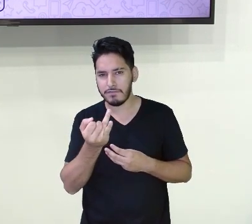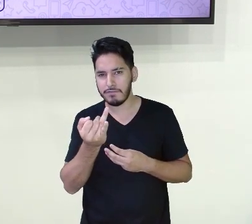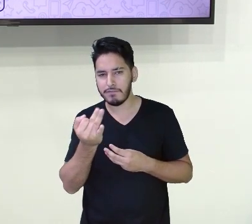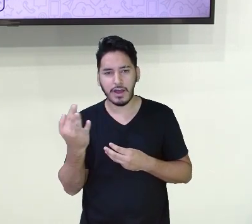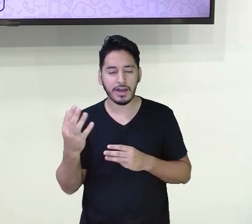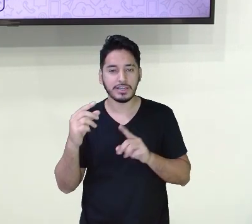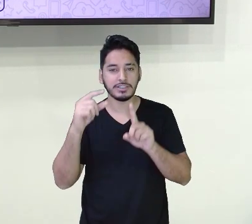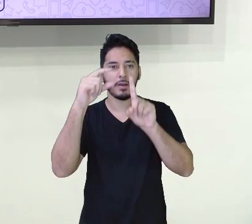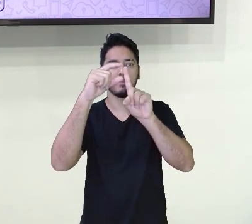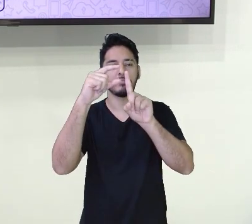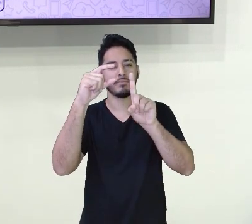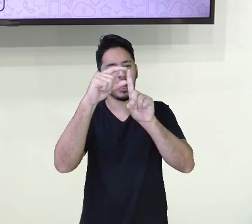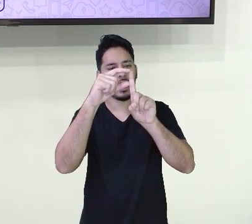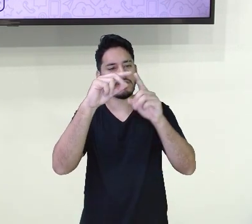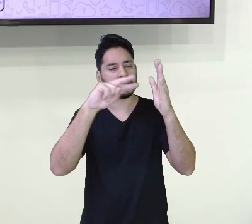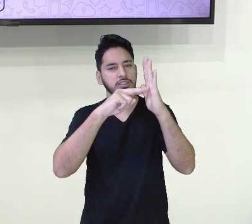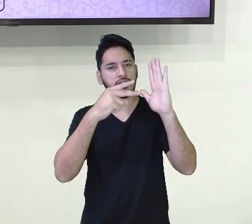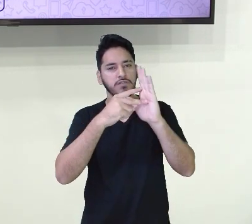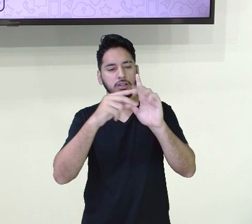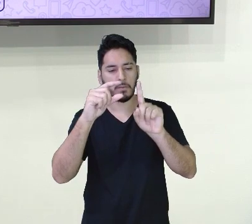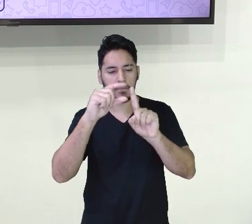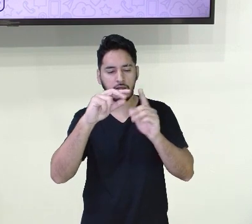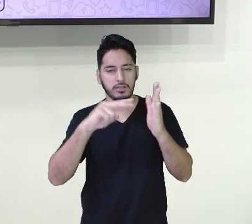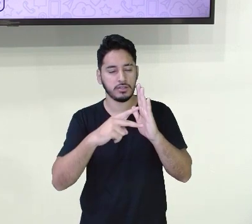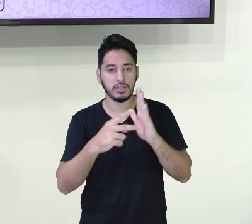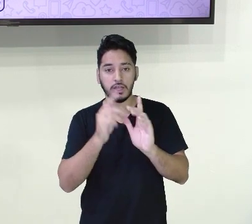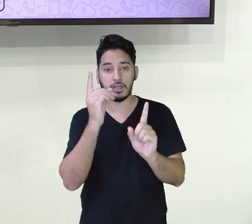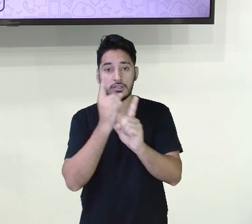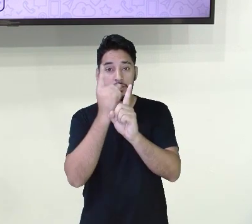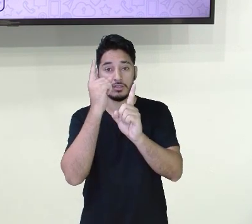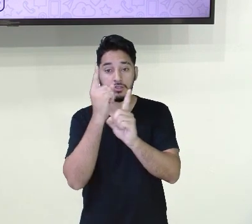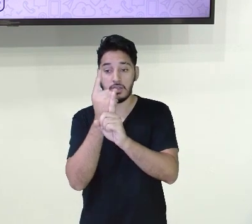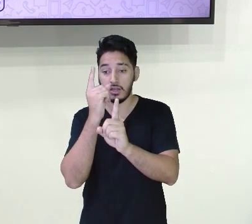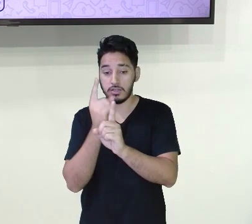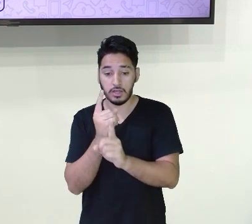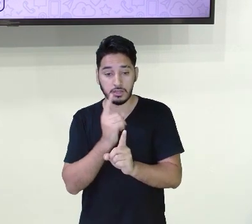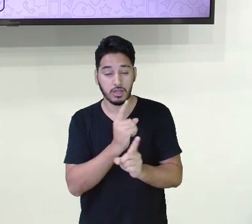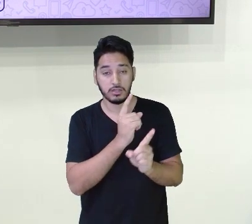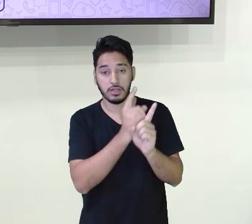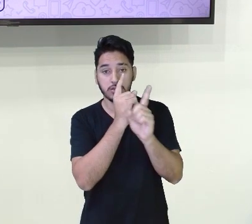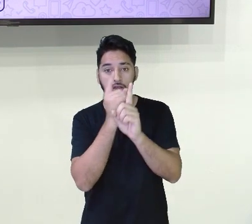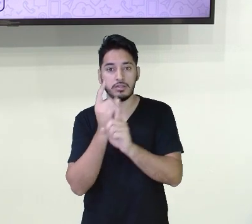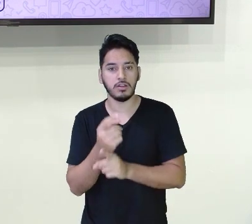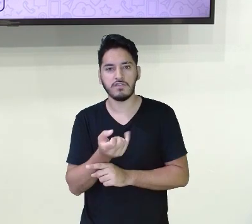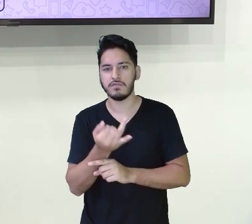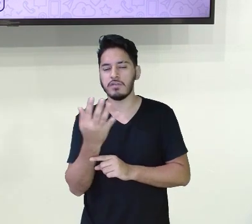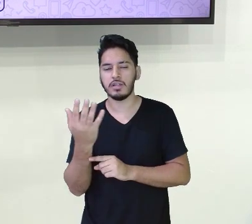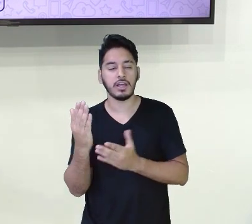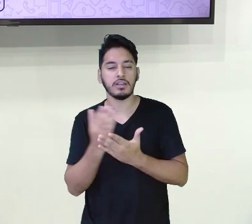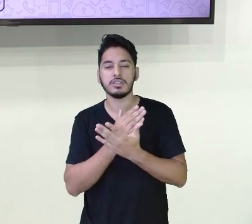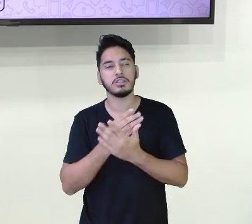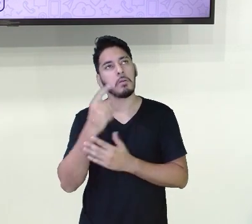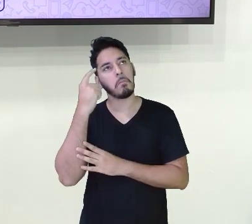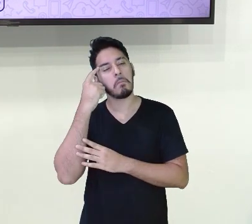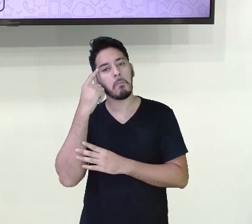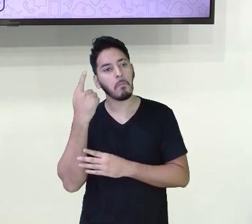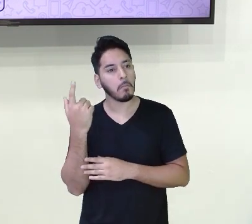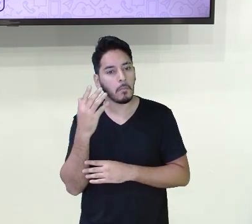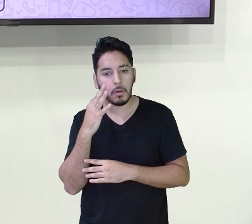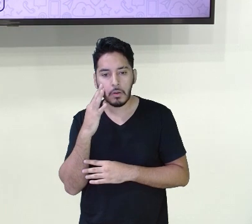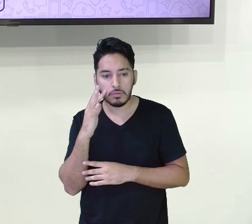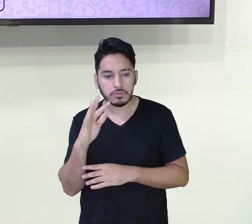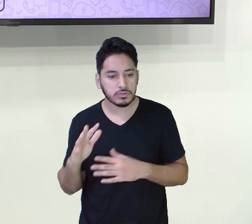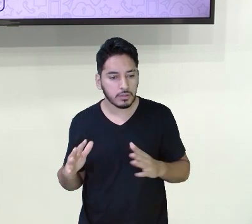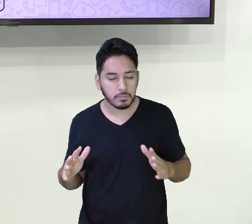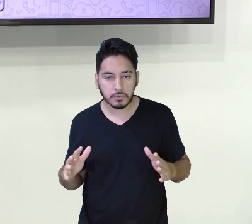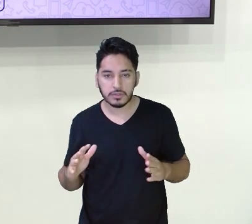aqui e encontrar um monte de coisa no nosso dia a dia que a gente nem esperava que fosse desses outros